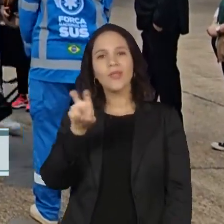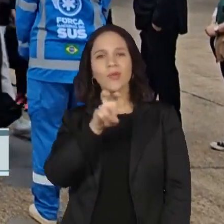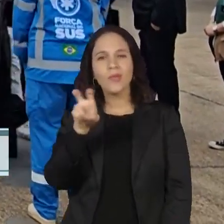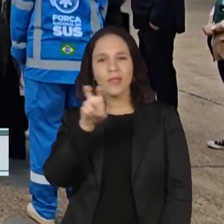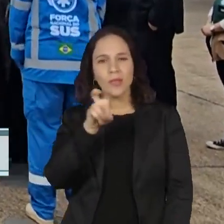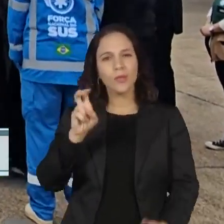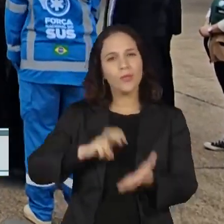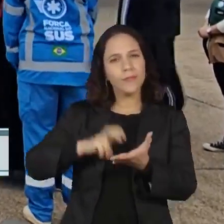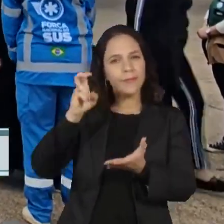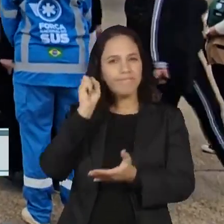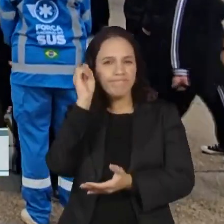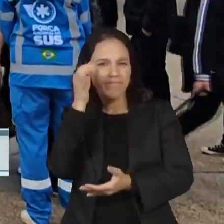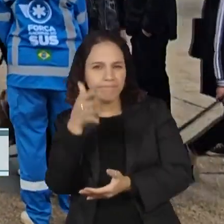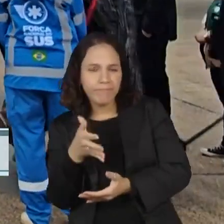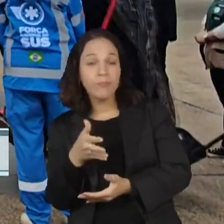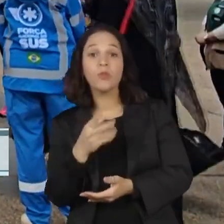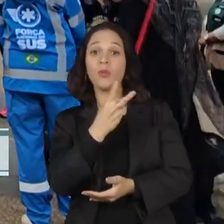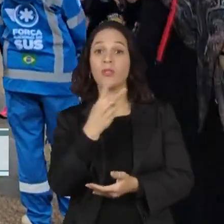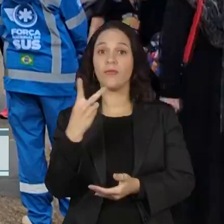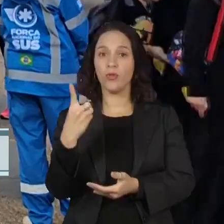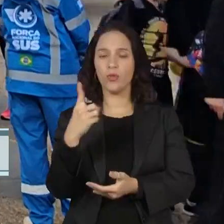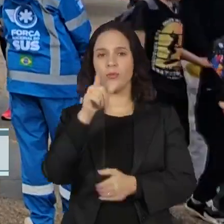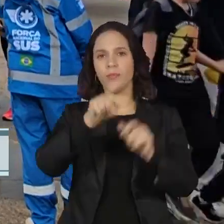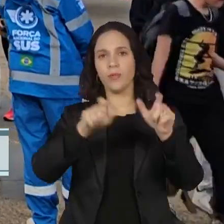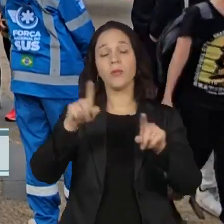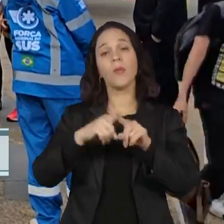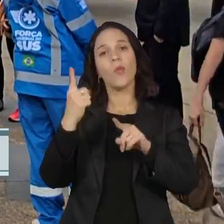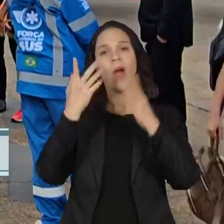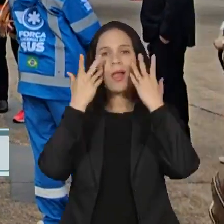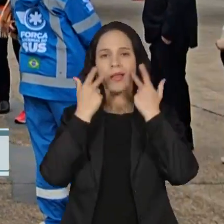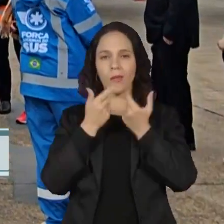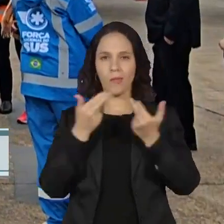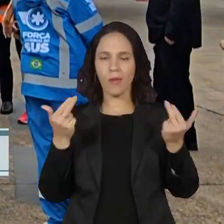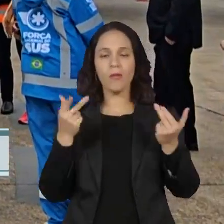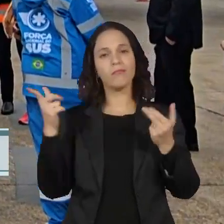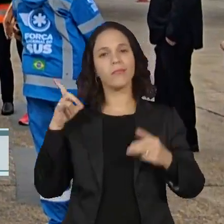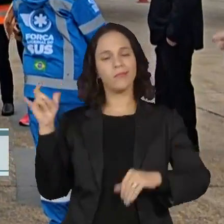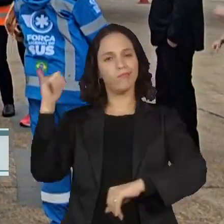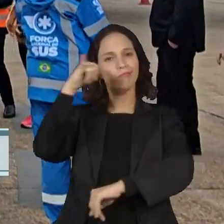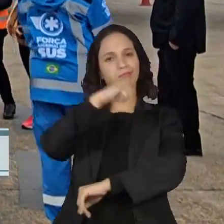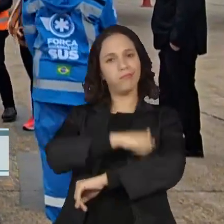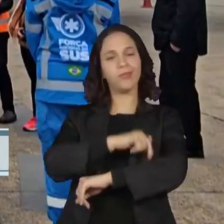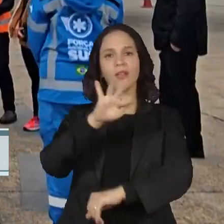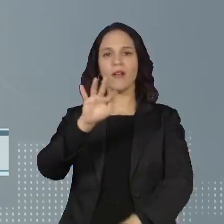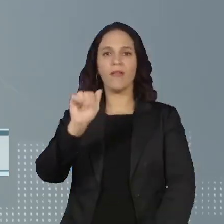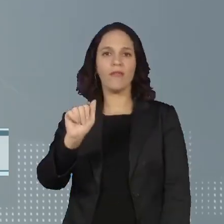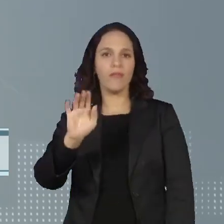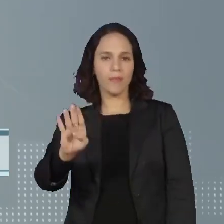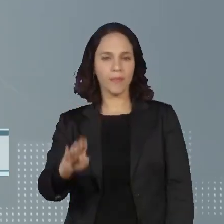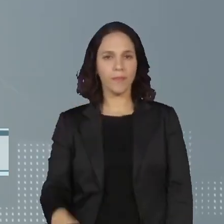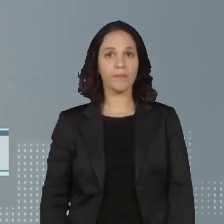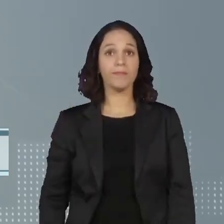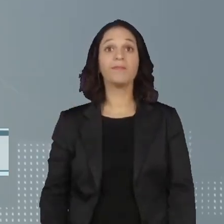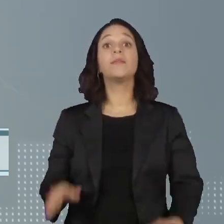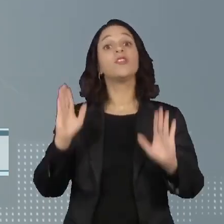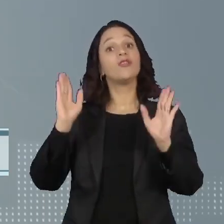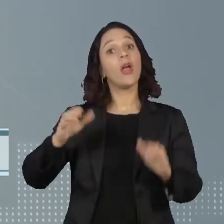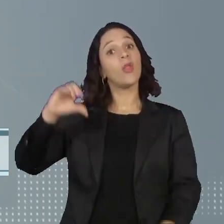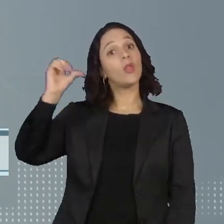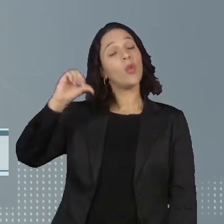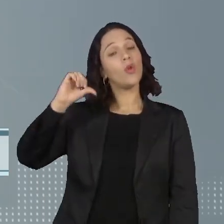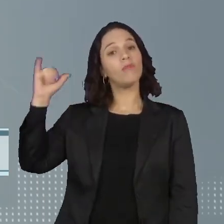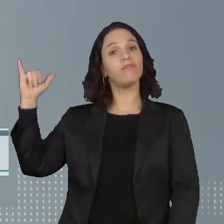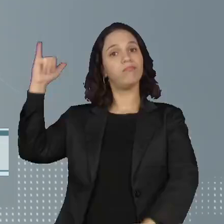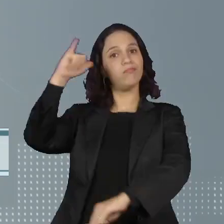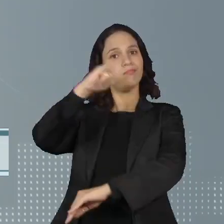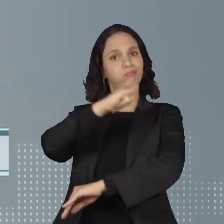manhã. 221 passageiros e um animal de estimação vieram na aeronave da Força Aérea Brasileira. Esse já é o nono voo da